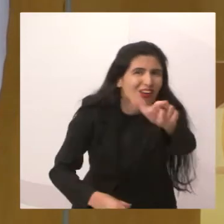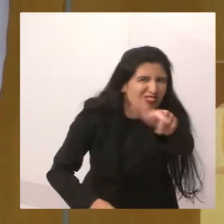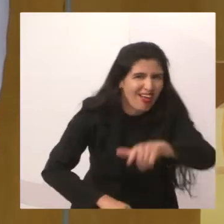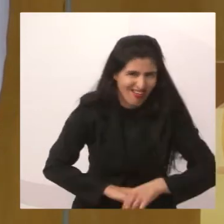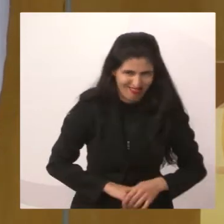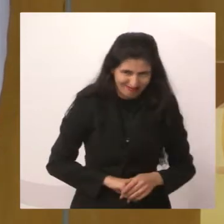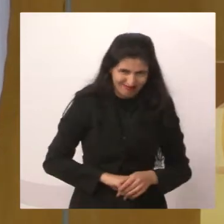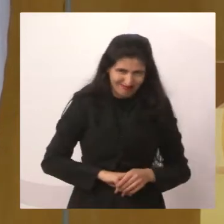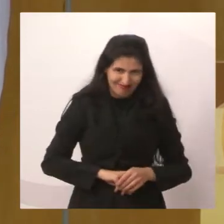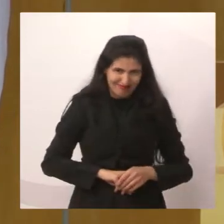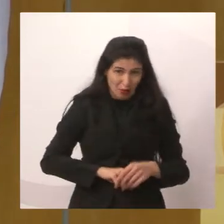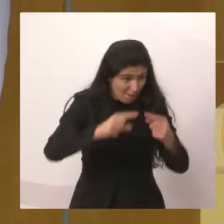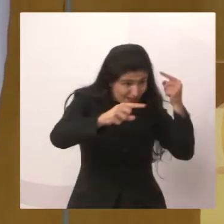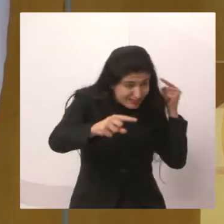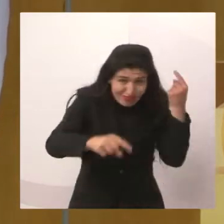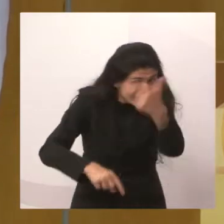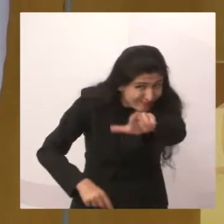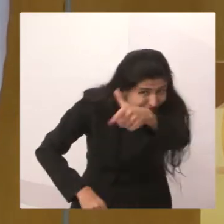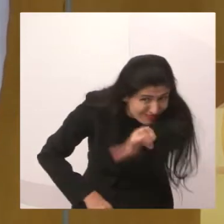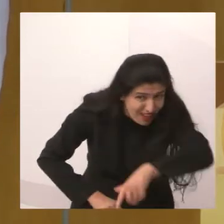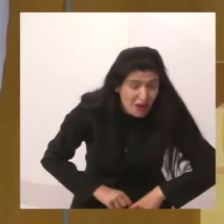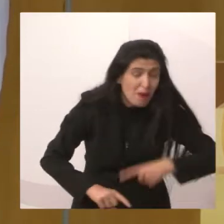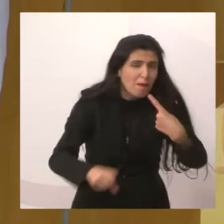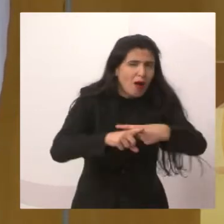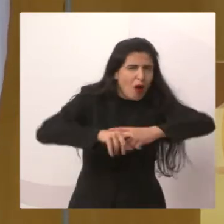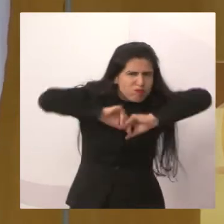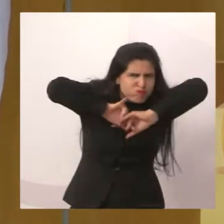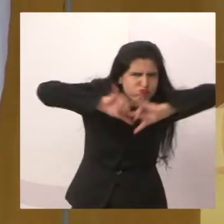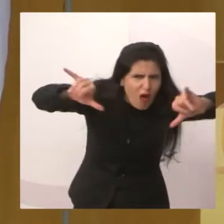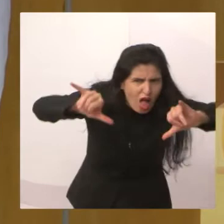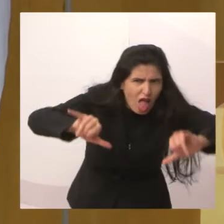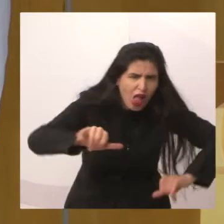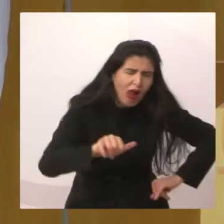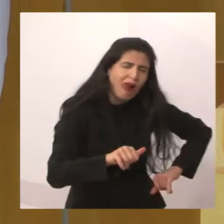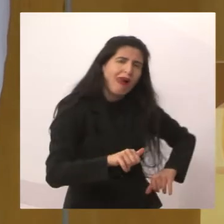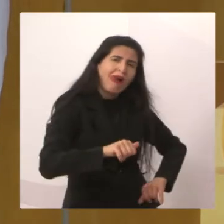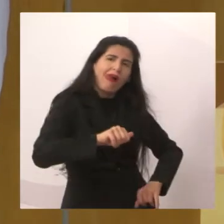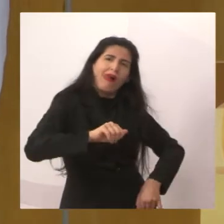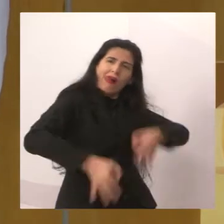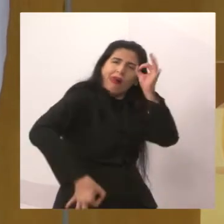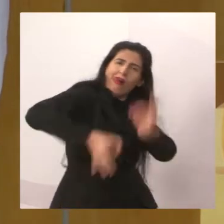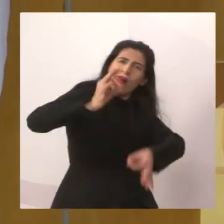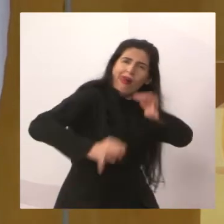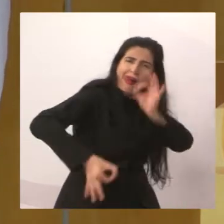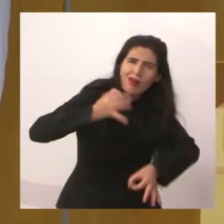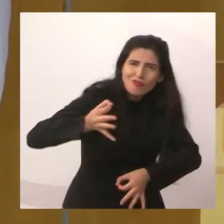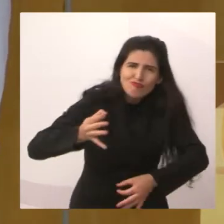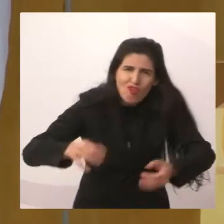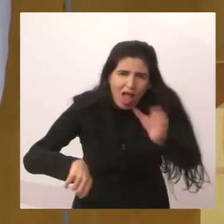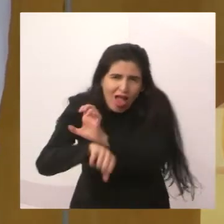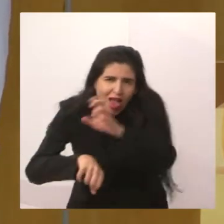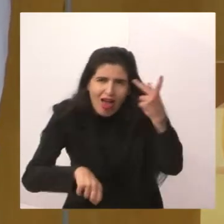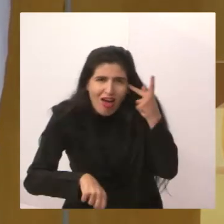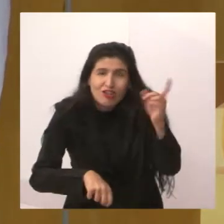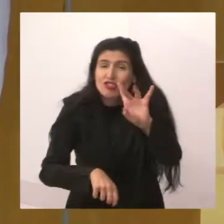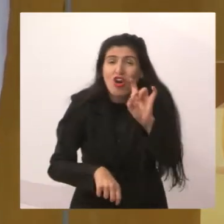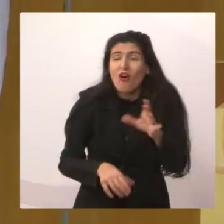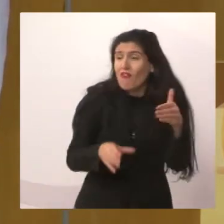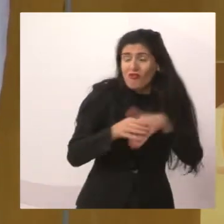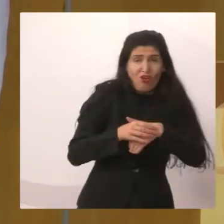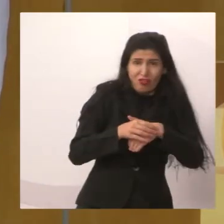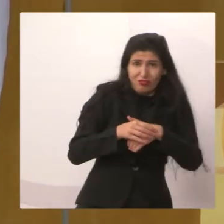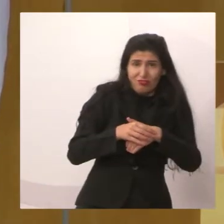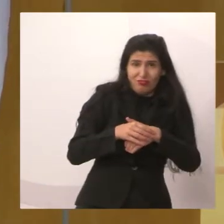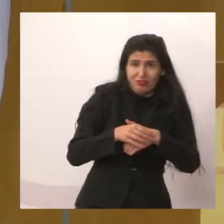publicou a conclusão do Tribunal de Contas, não foi votado, nem que sim, nem que não, então não há probabilidade para